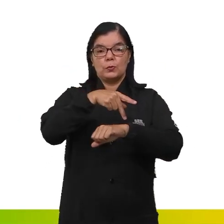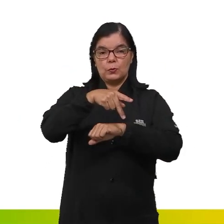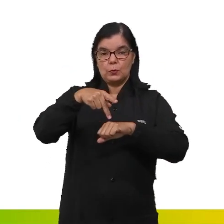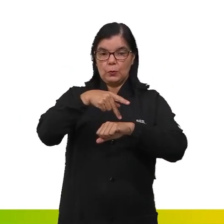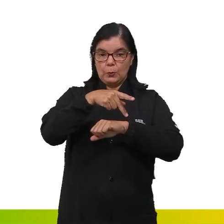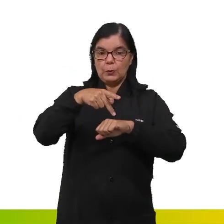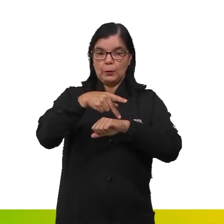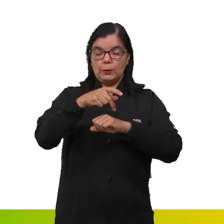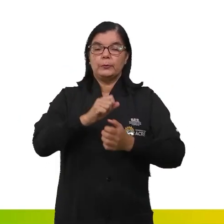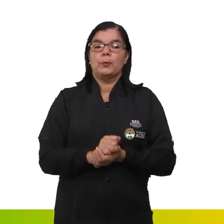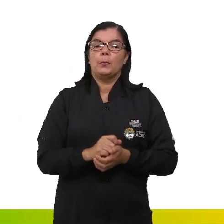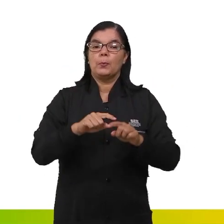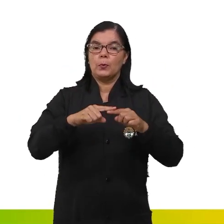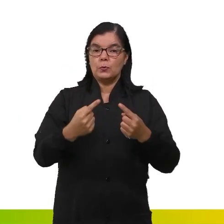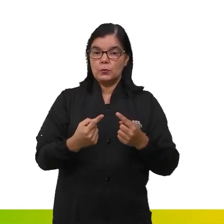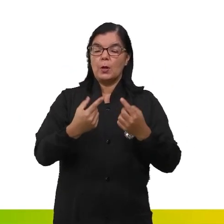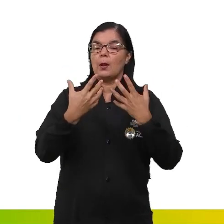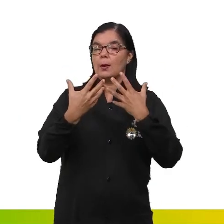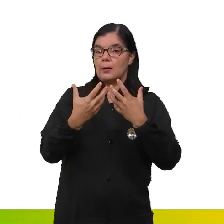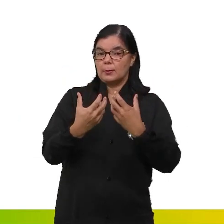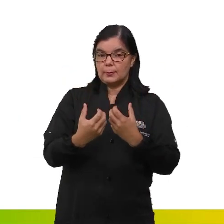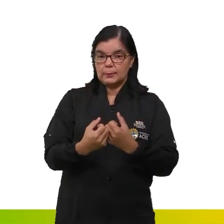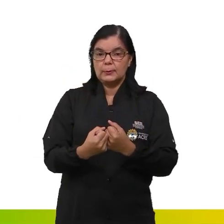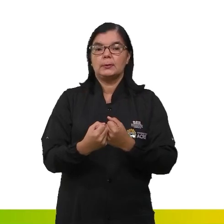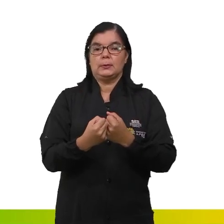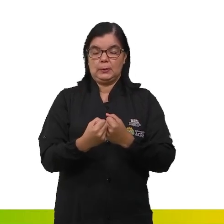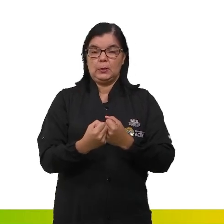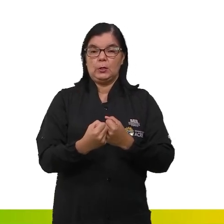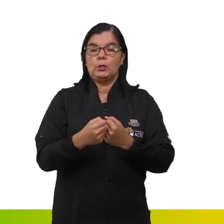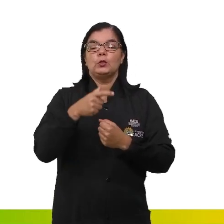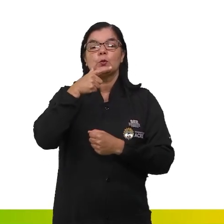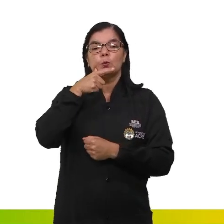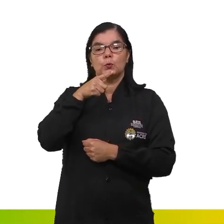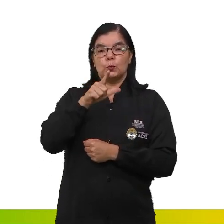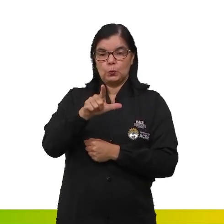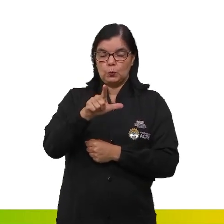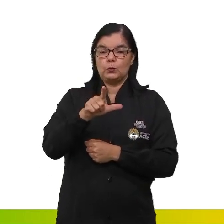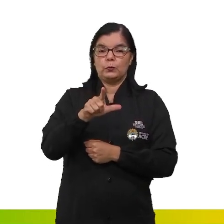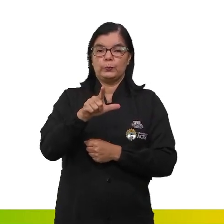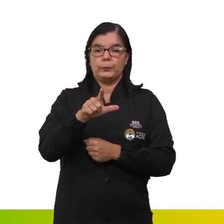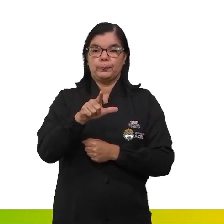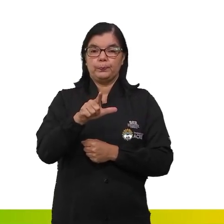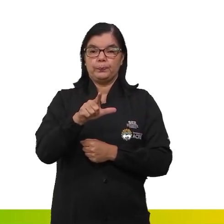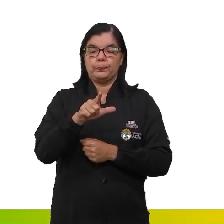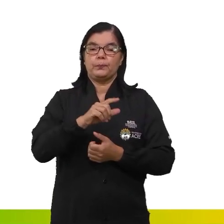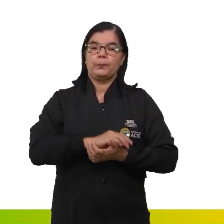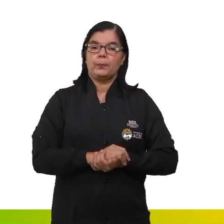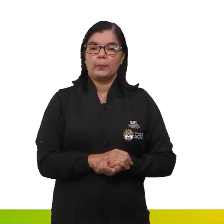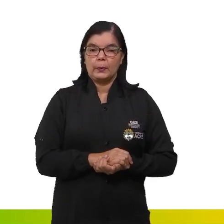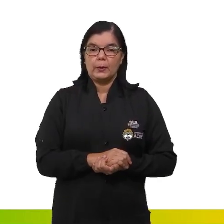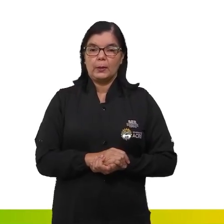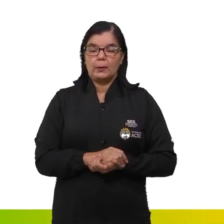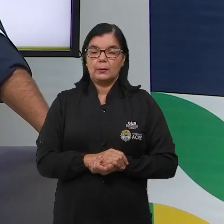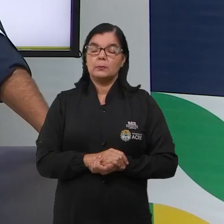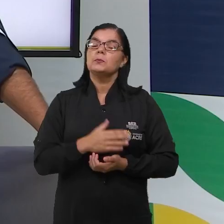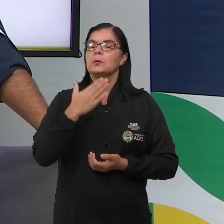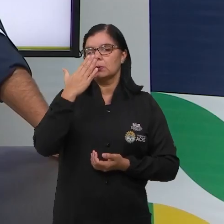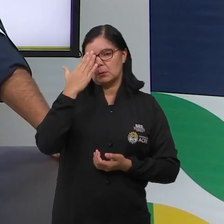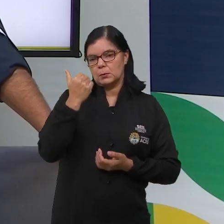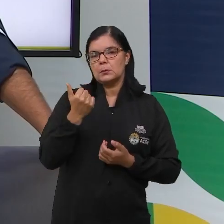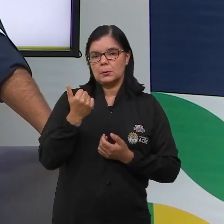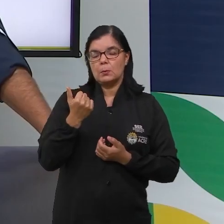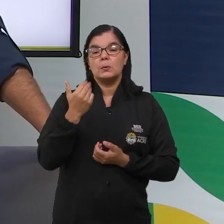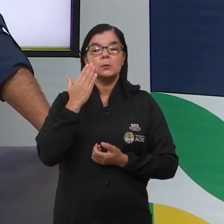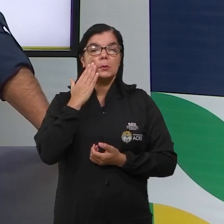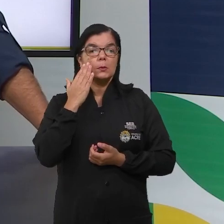competições internacionais, por sua consolidação como idioma padrão. Nós sabemos